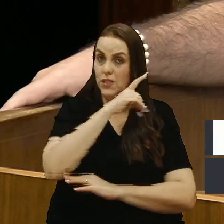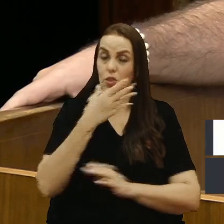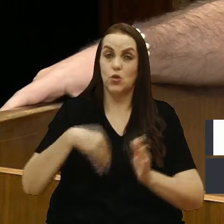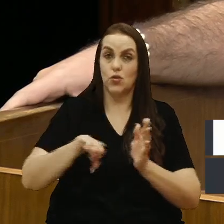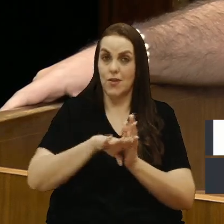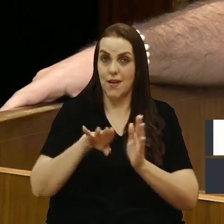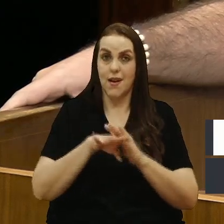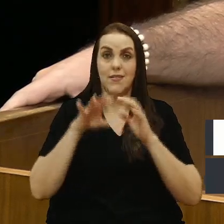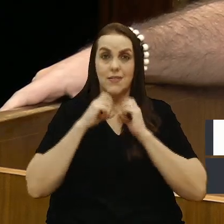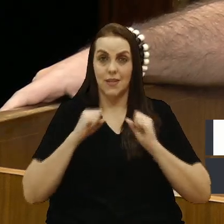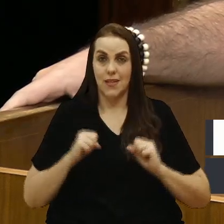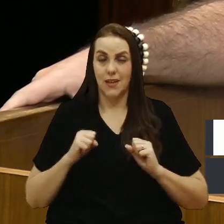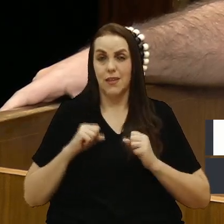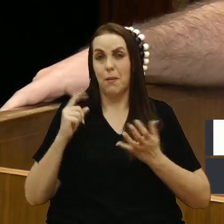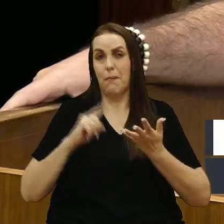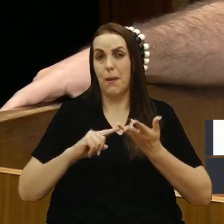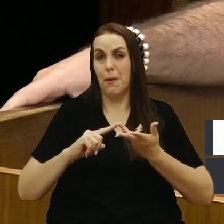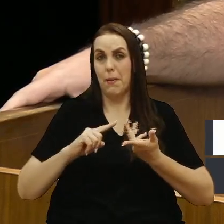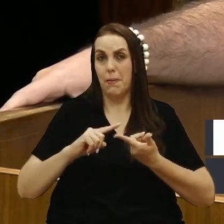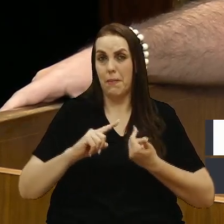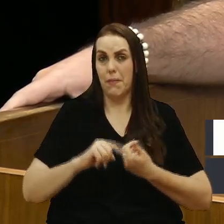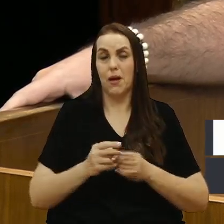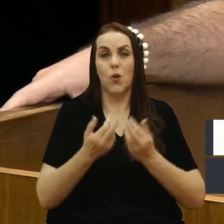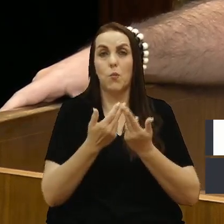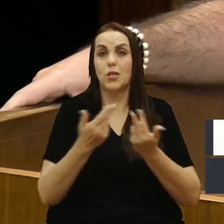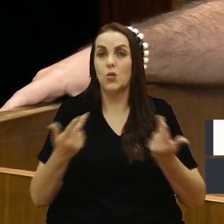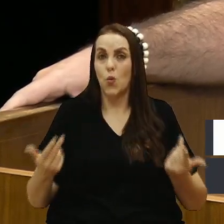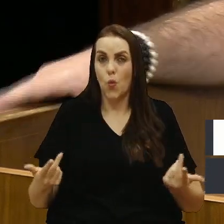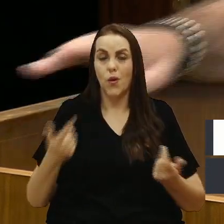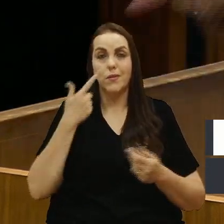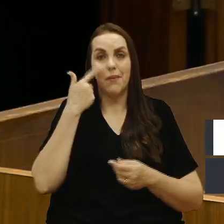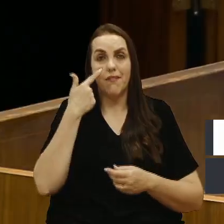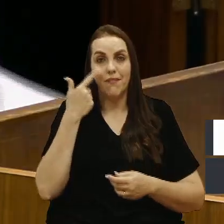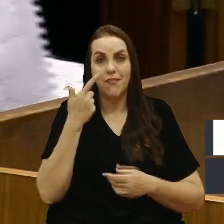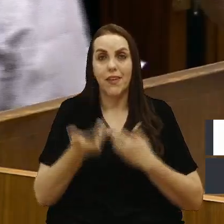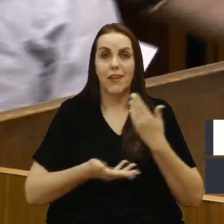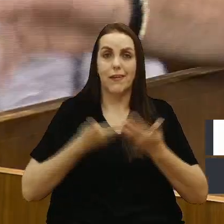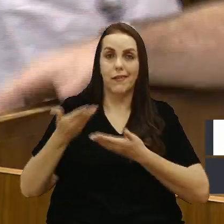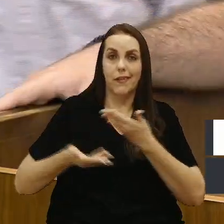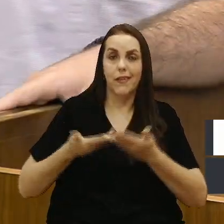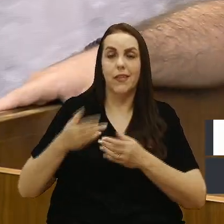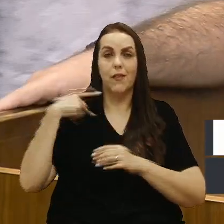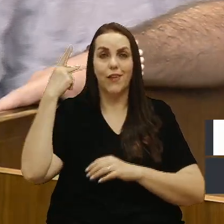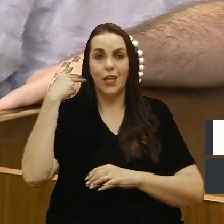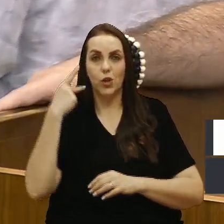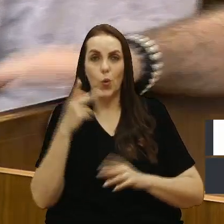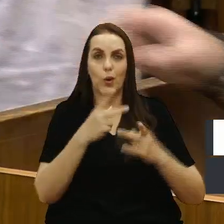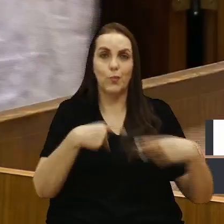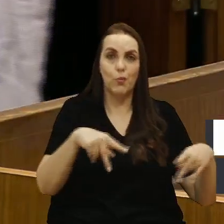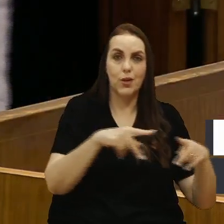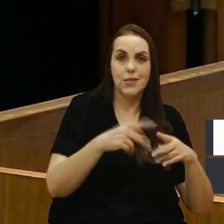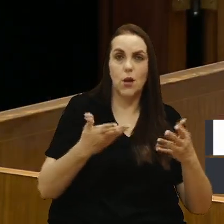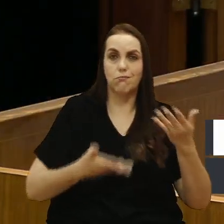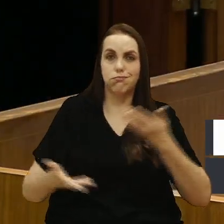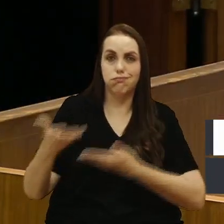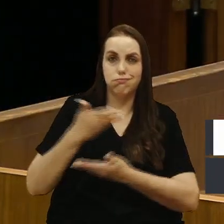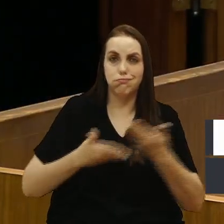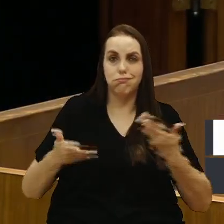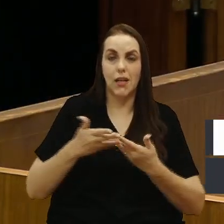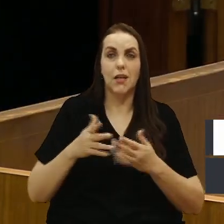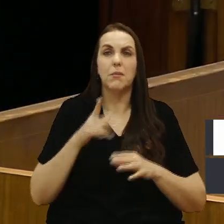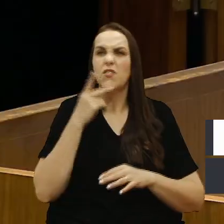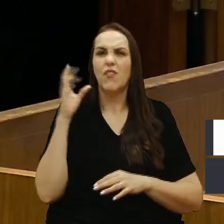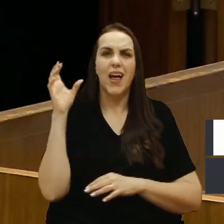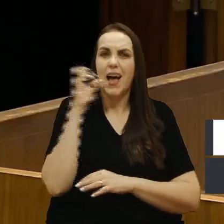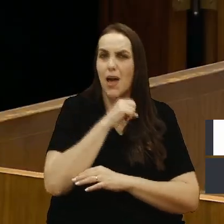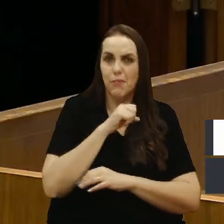é fácil, são muitas coisas para contar e para ver ali, e tratar com os vereadores, com a população ao mesmo tempo. Só que eu vou citar bem rapidinho, está